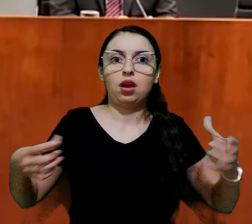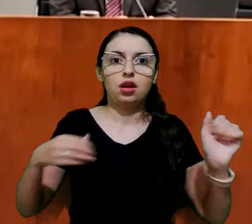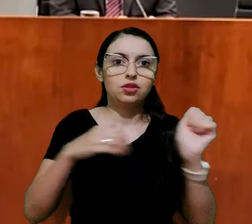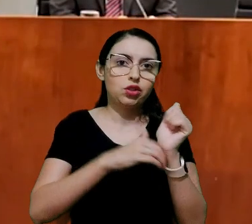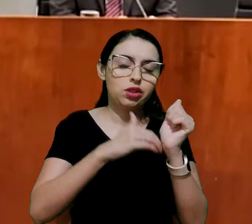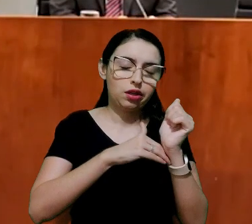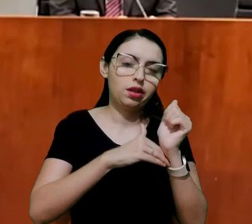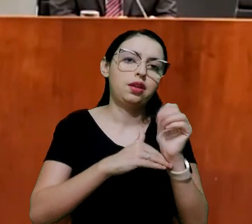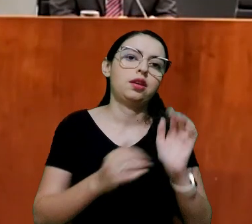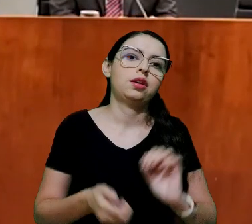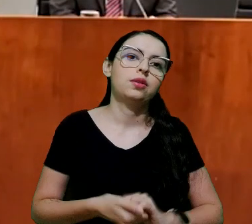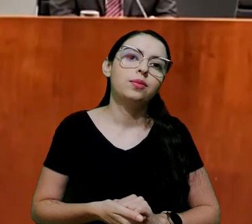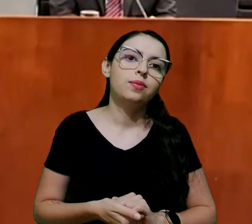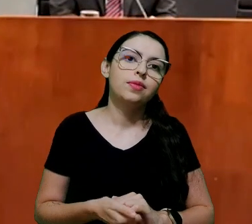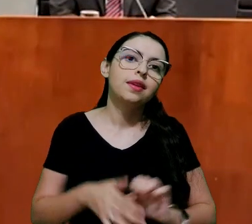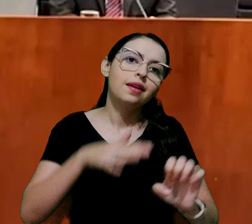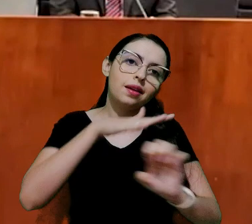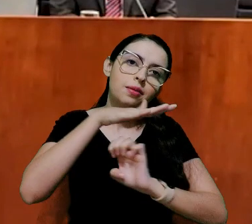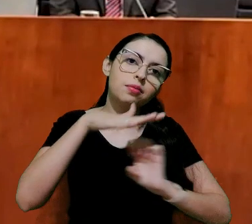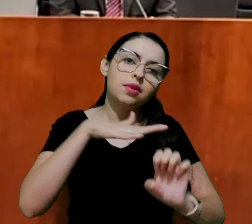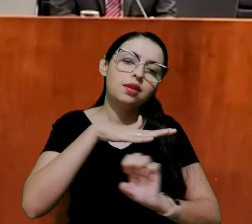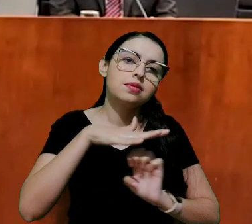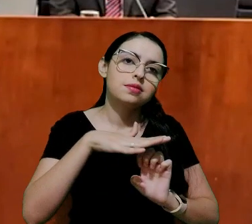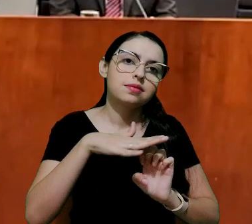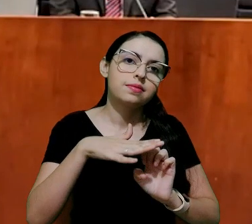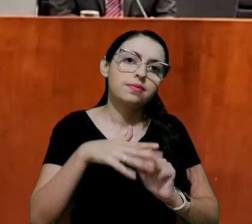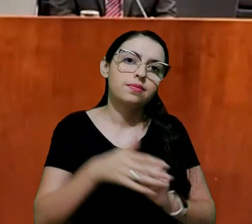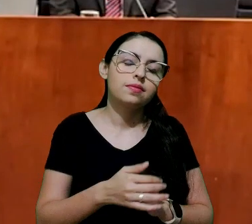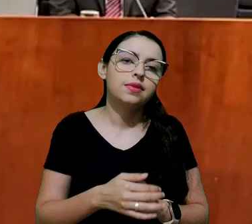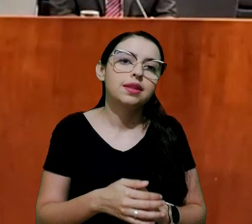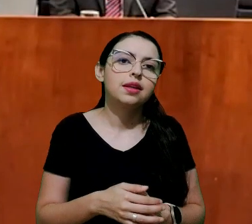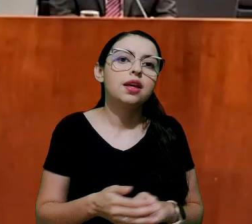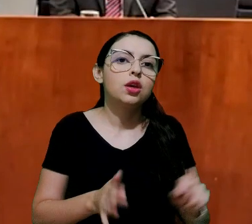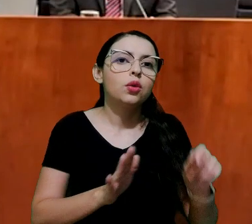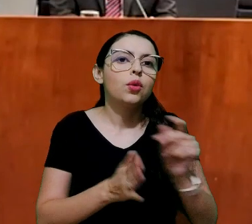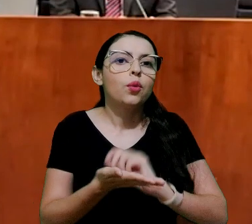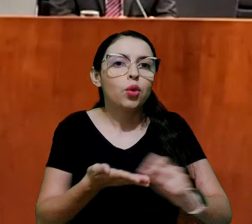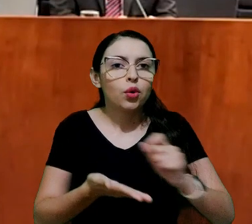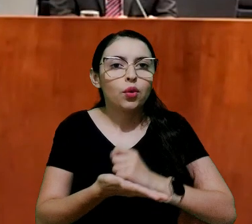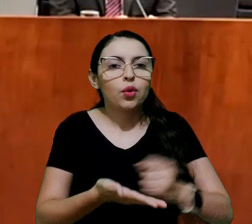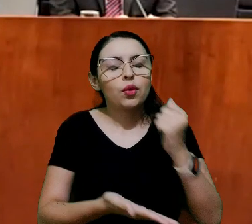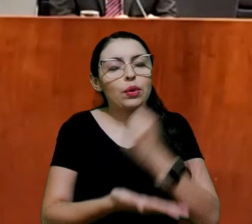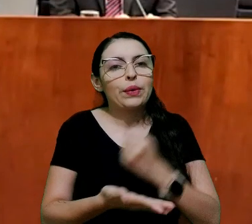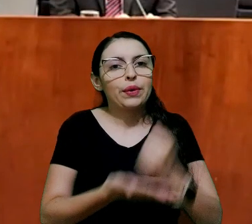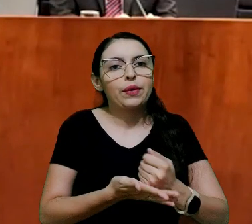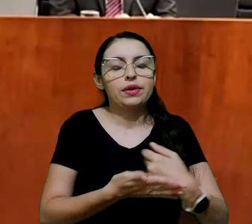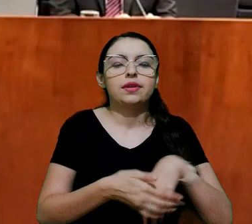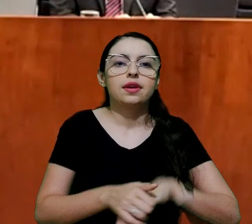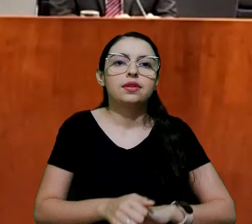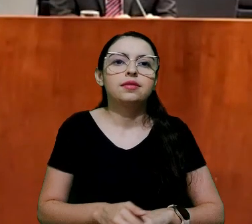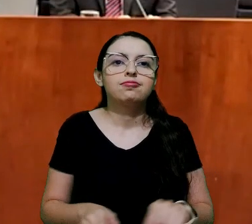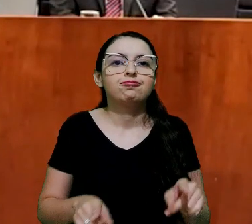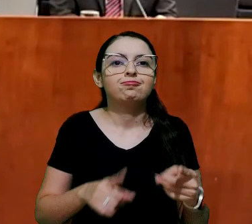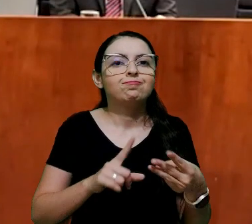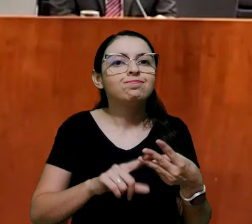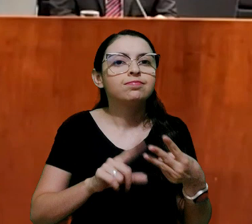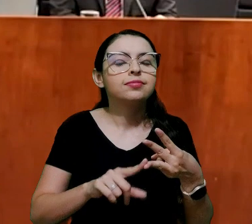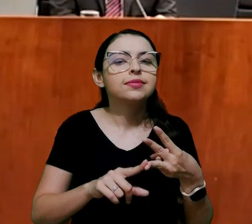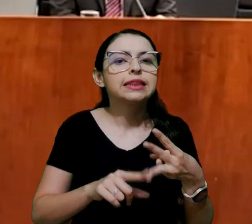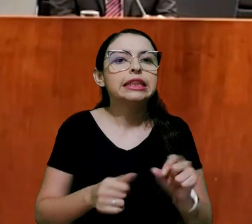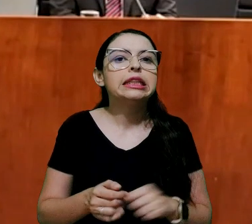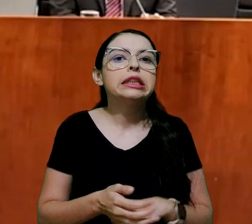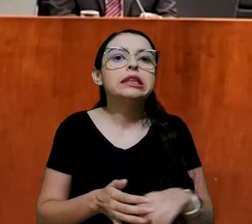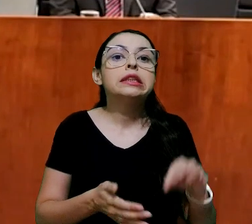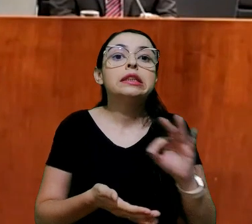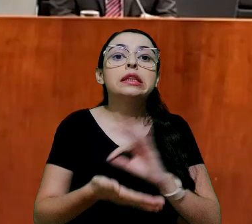empresa, pelo contrato e pelo testamento. Assim circulam